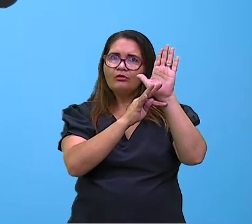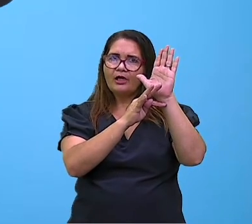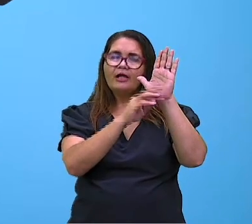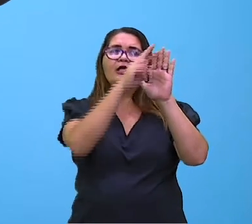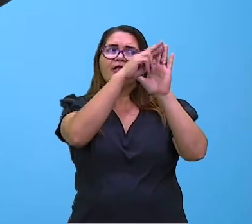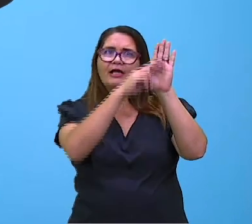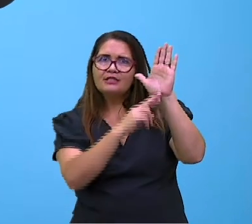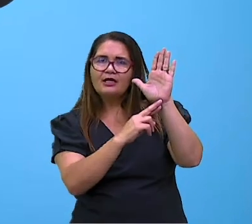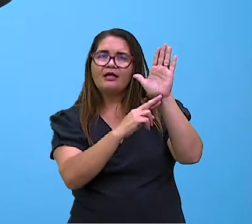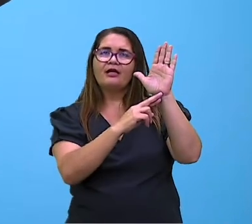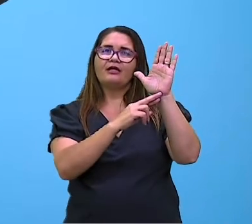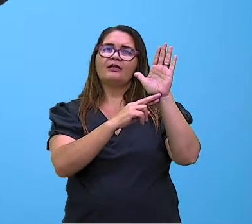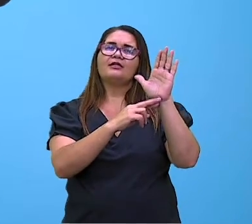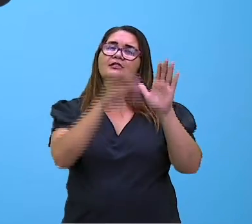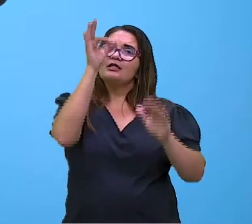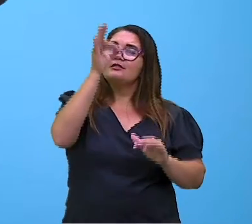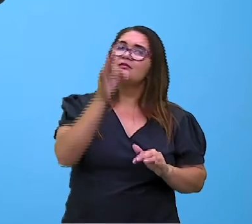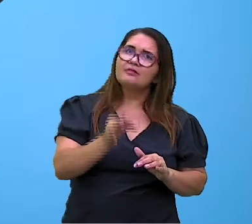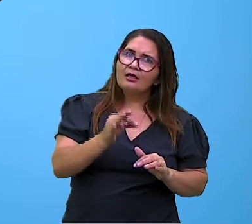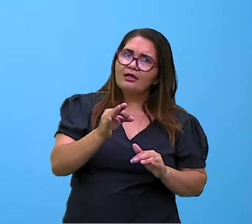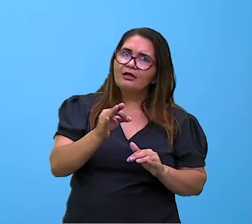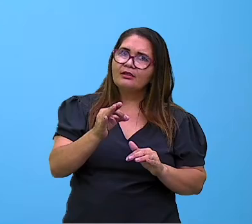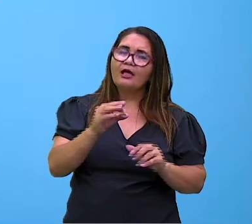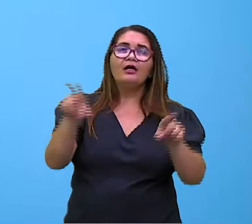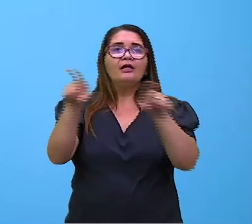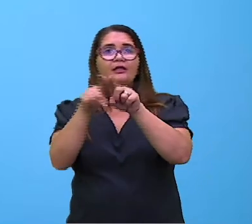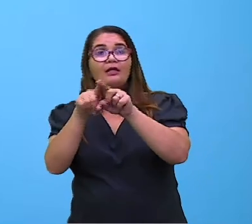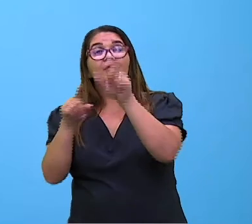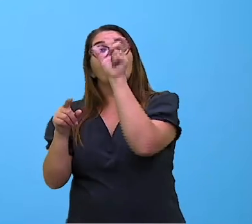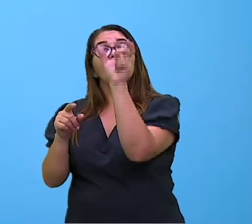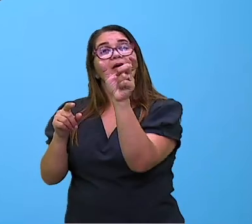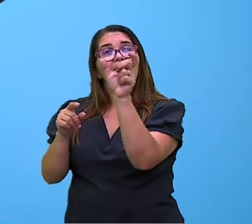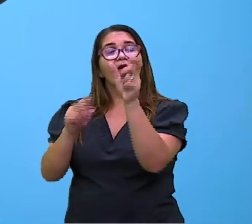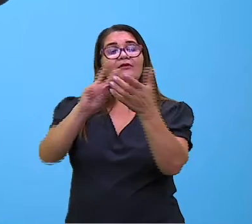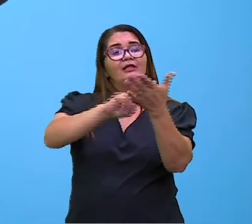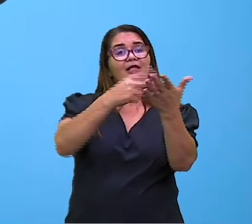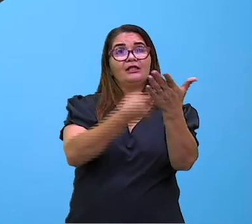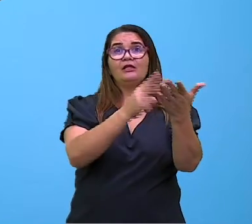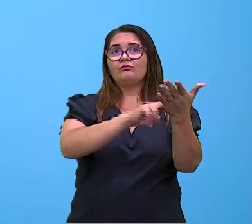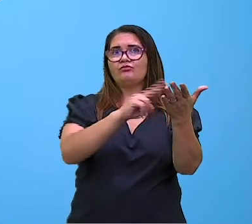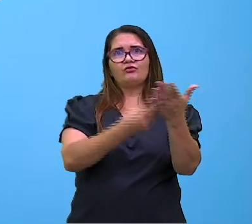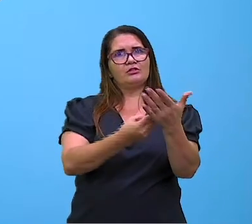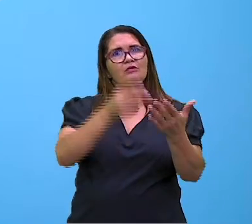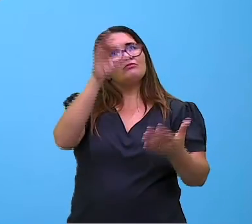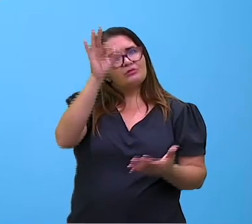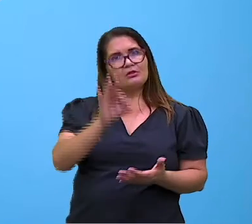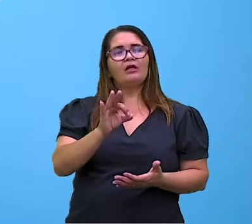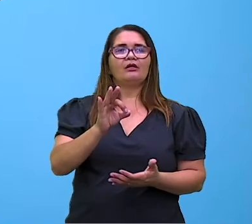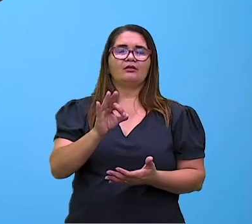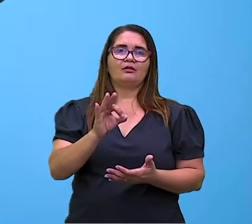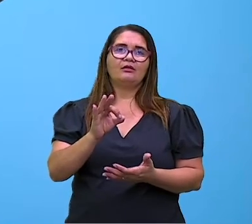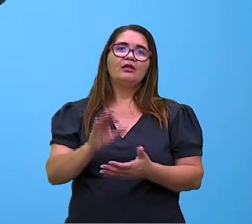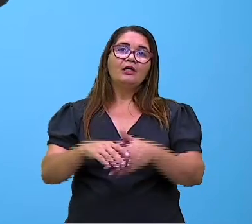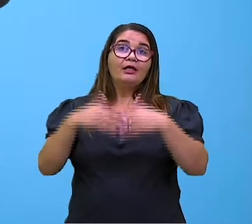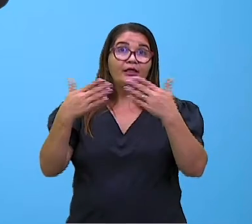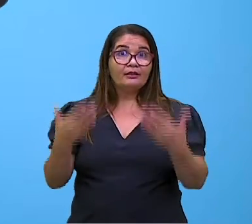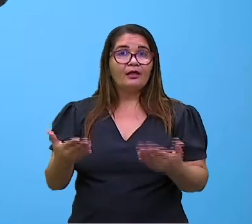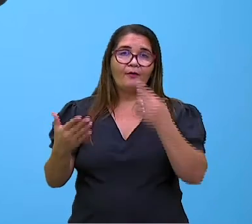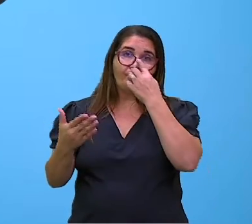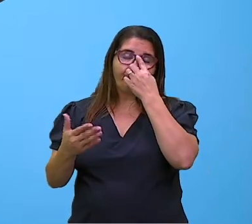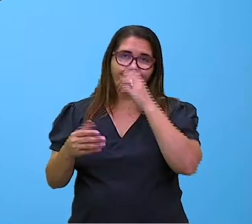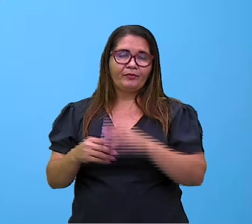que a gente procura aí no Google, né, faz aí uma Google Tradução. Se você pega essa Google Tradução e